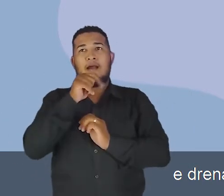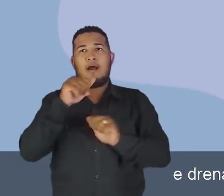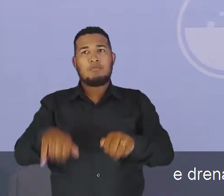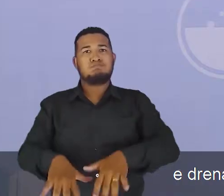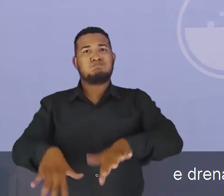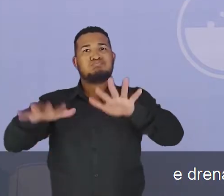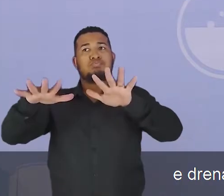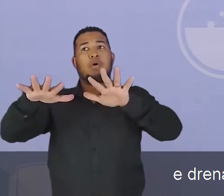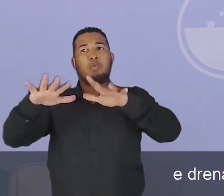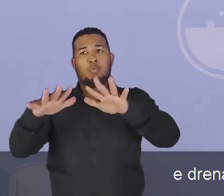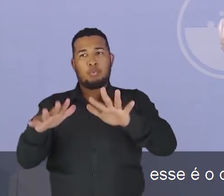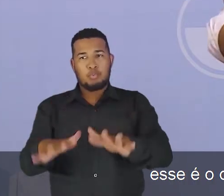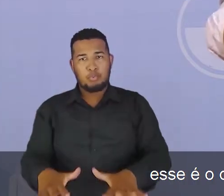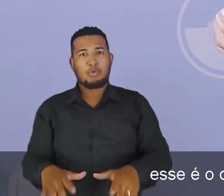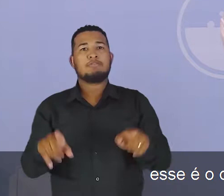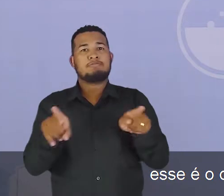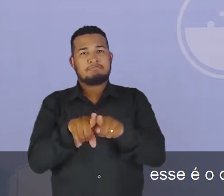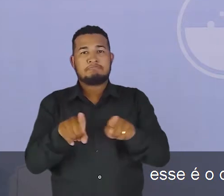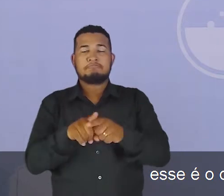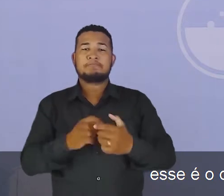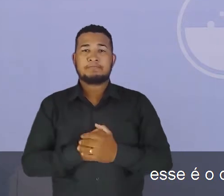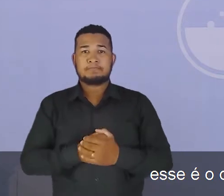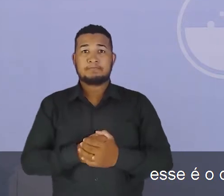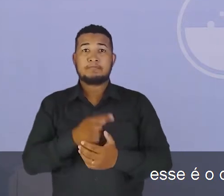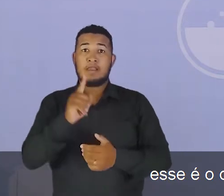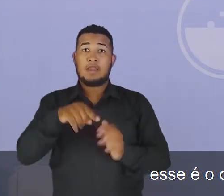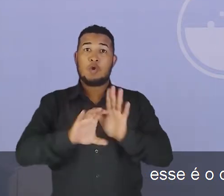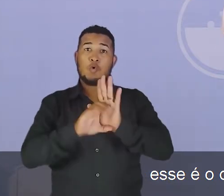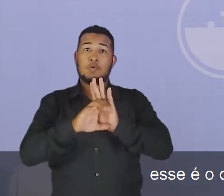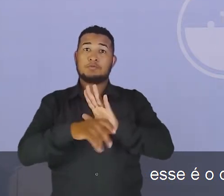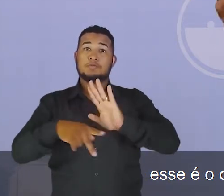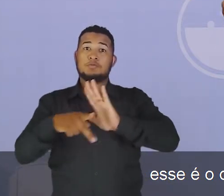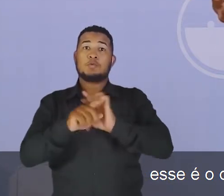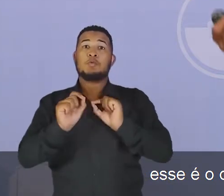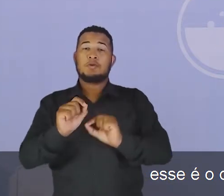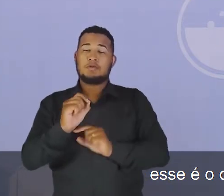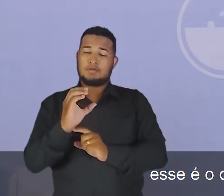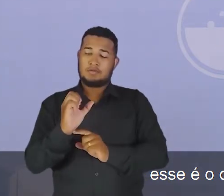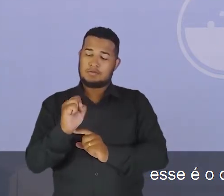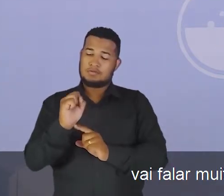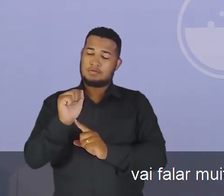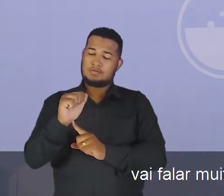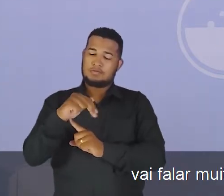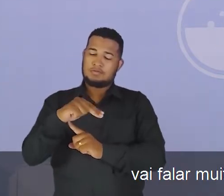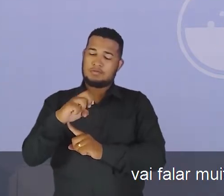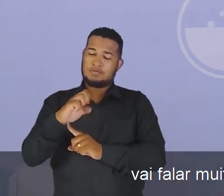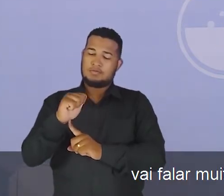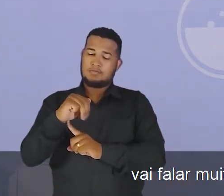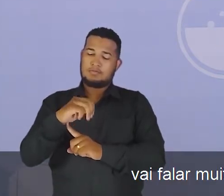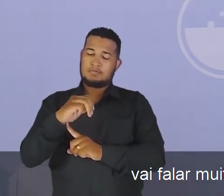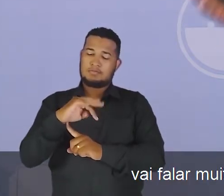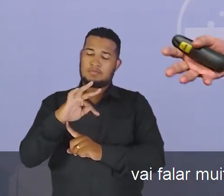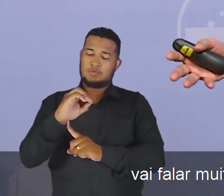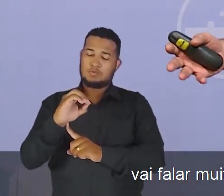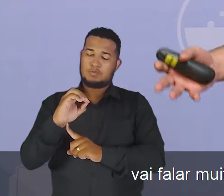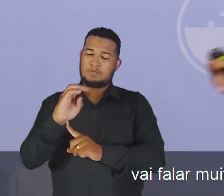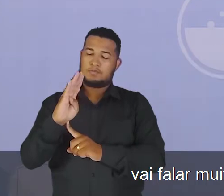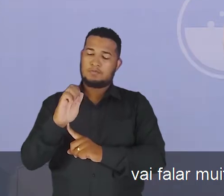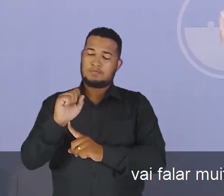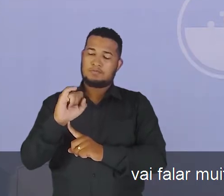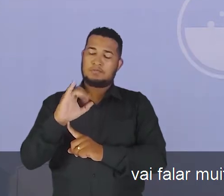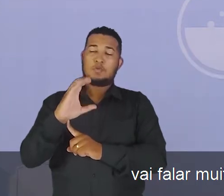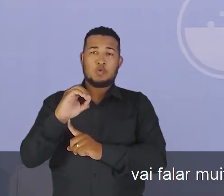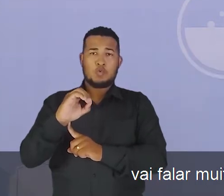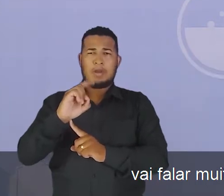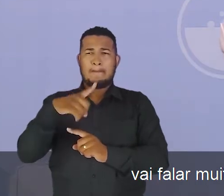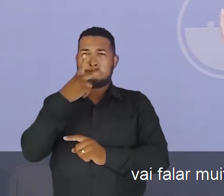urbanas. Então, presta atenção. Esse é o conceito de saneamento básico. Na aula de hoje a gente não vai falar muito sobre resíduos sólidos, nós